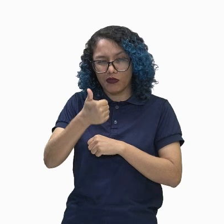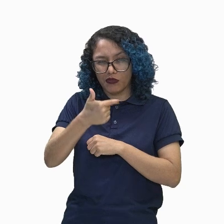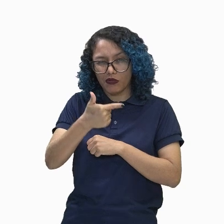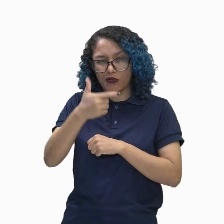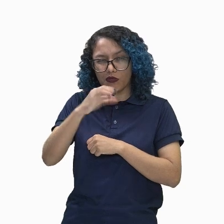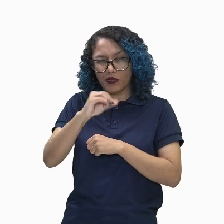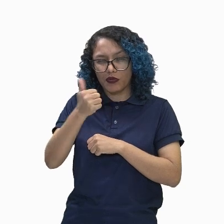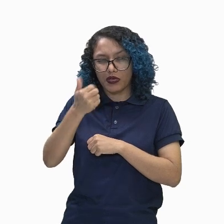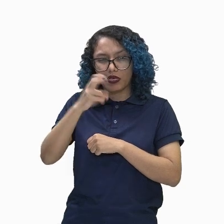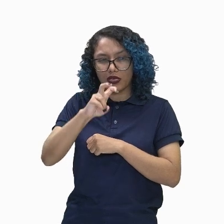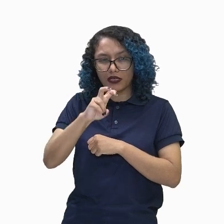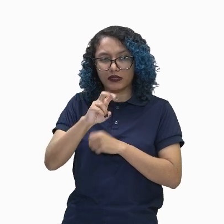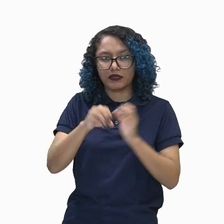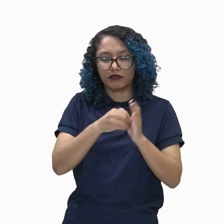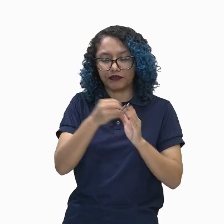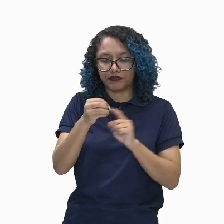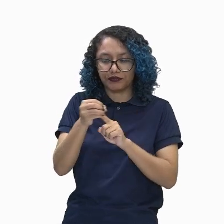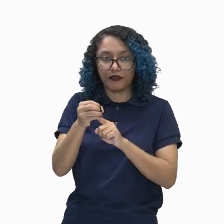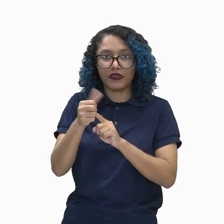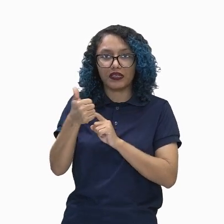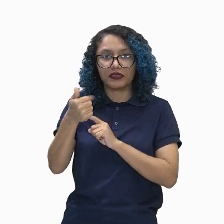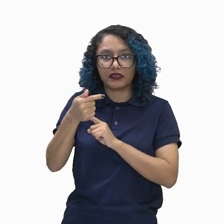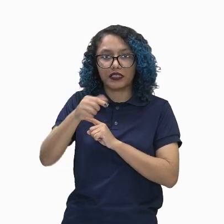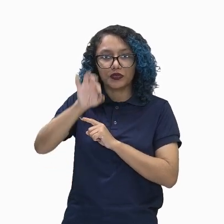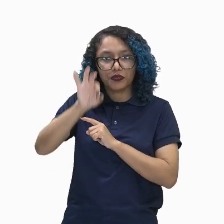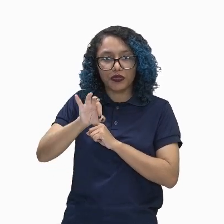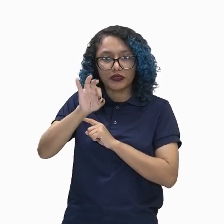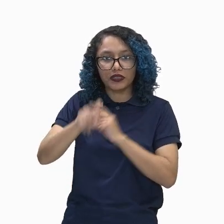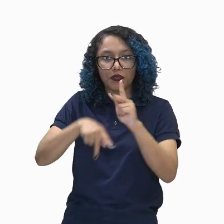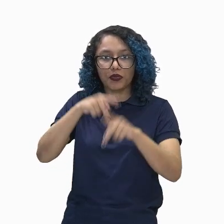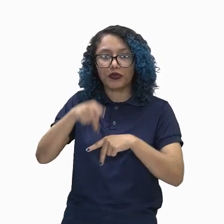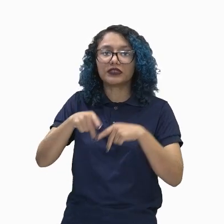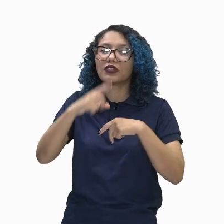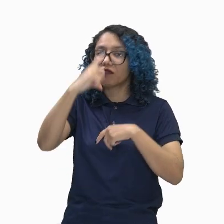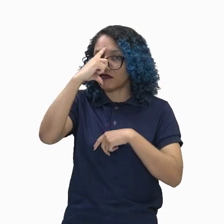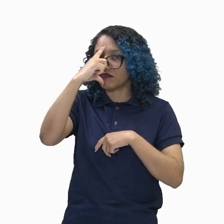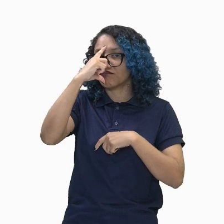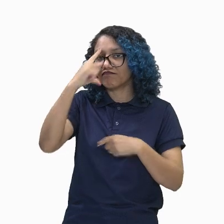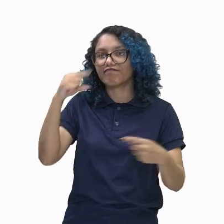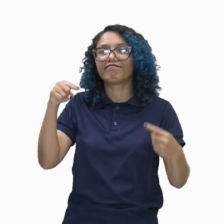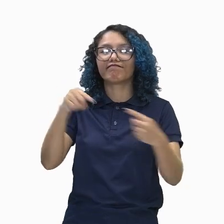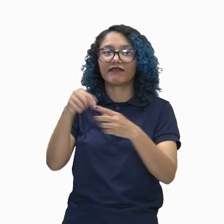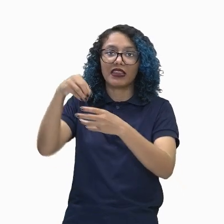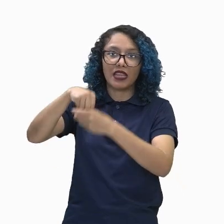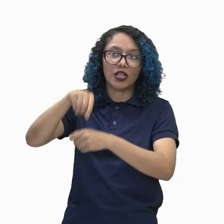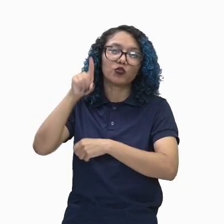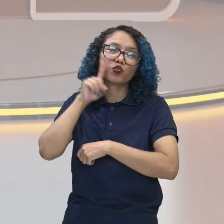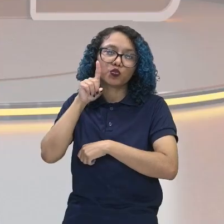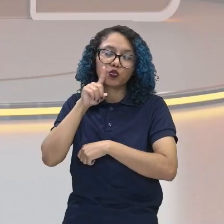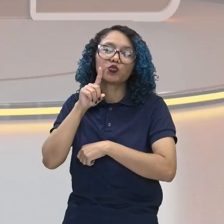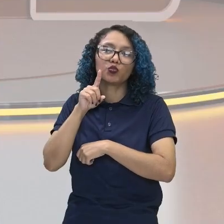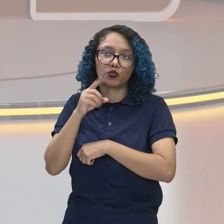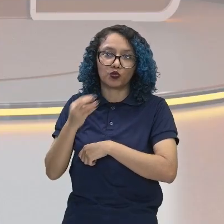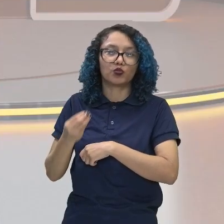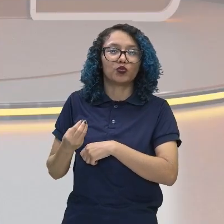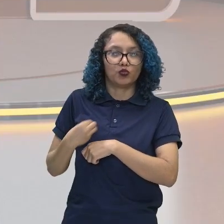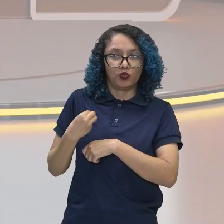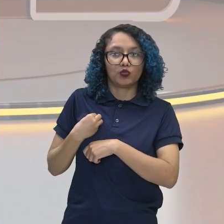população já era latina nos Estados Unidos. Então, a gente observa a quantidade de latinos,